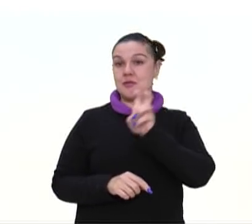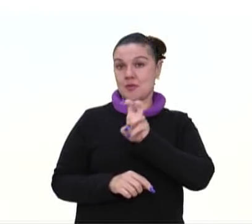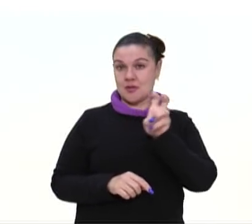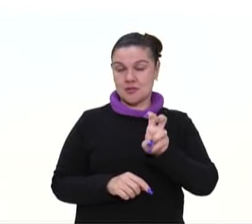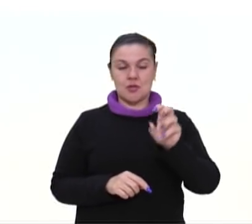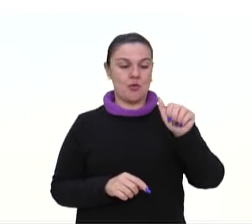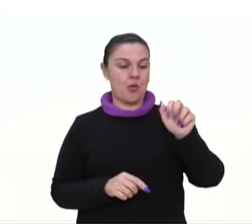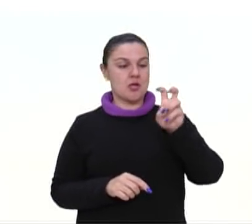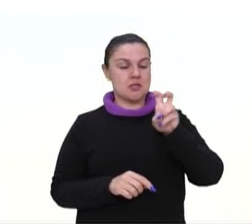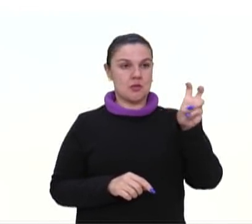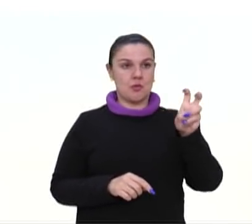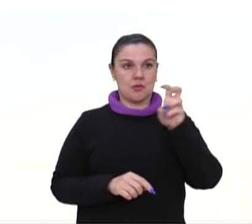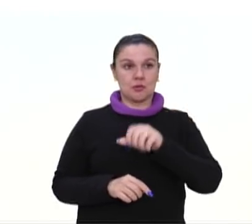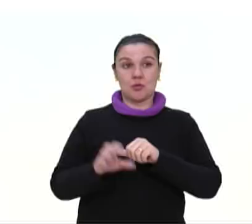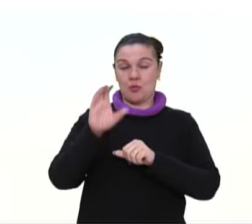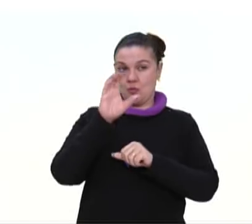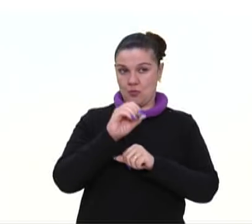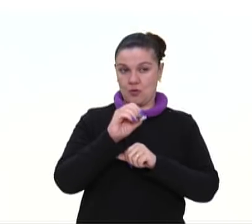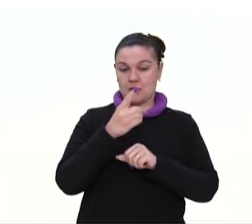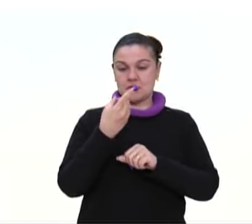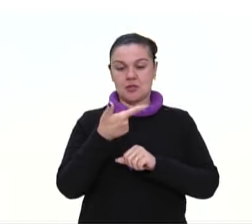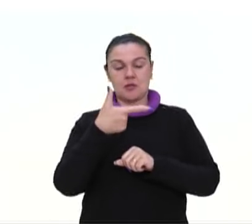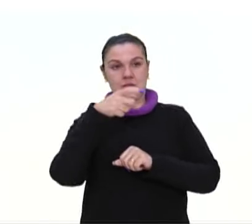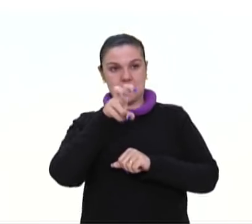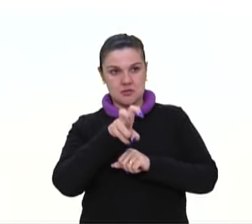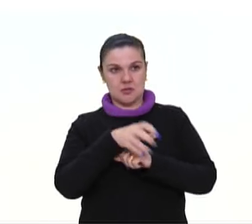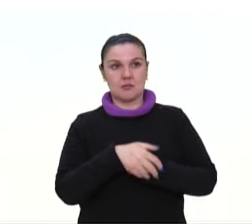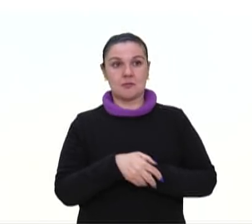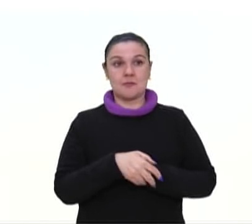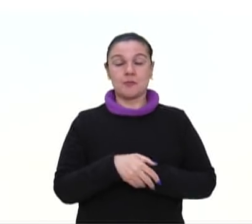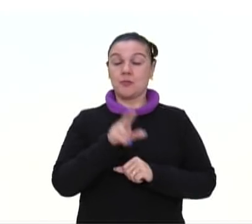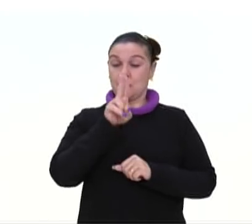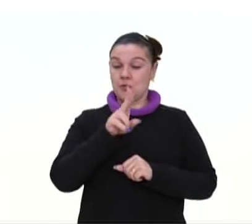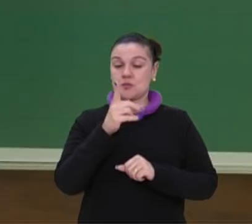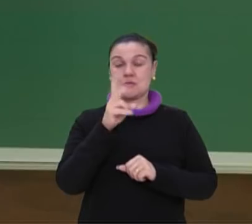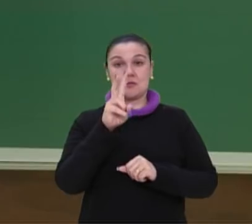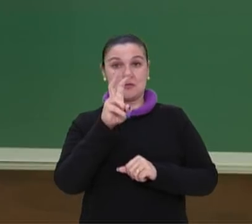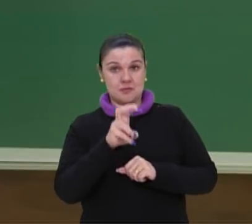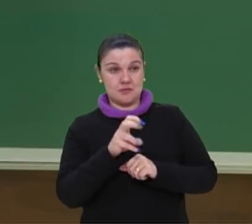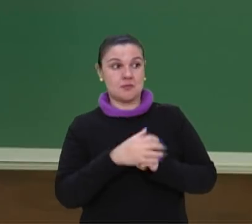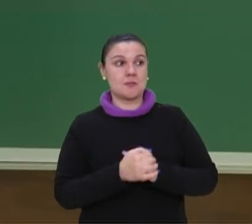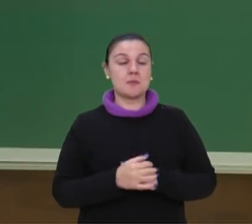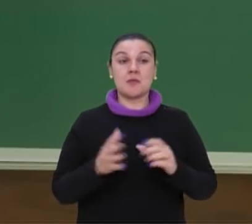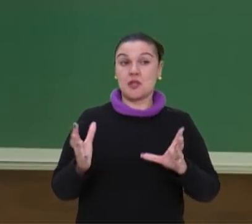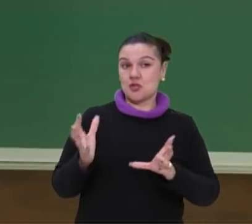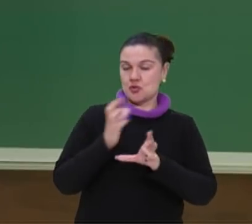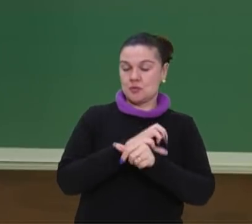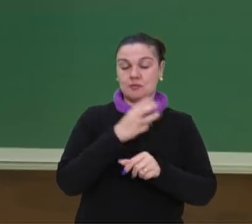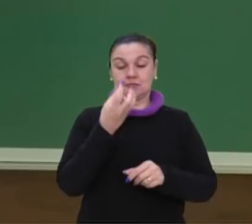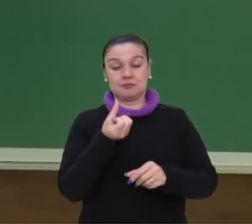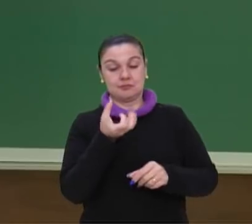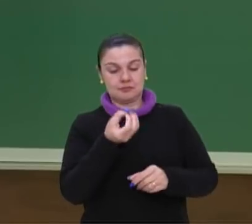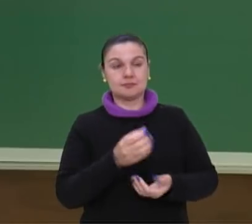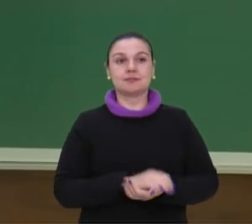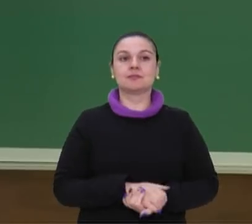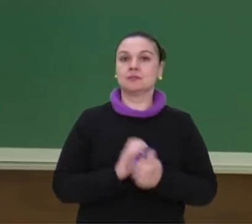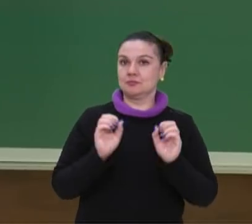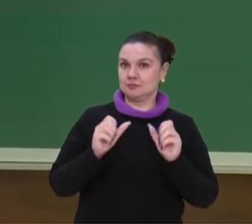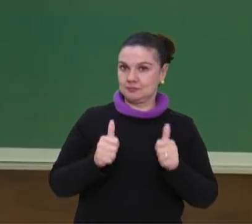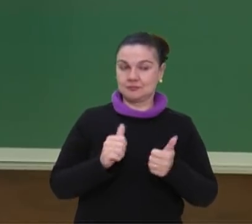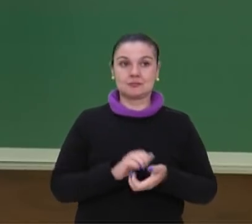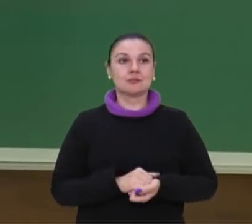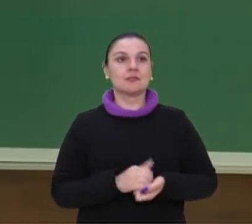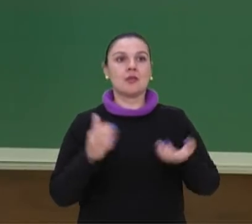55 graus, o ângulo O é 125 graus e o ângulo U é 125 graus, somando 360, tá